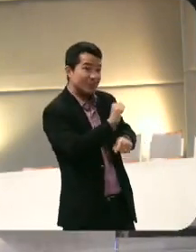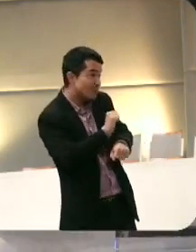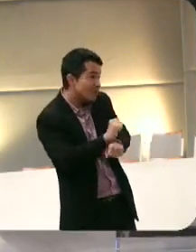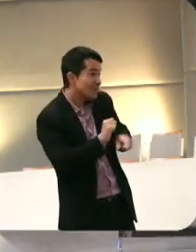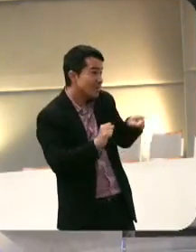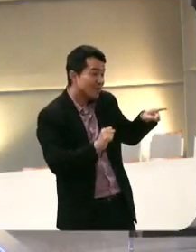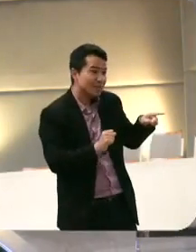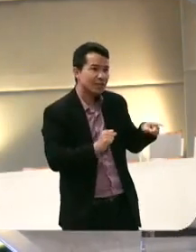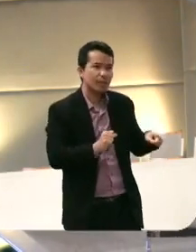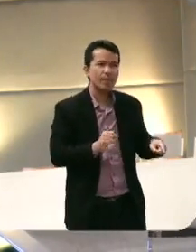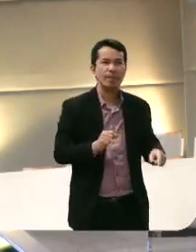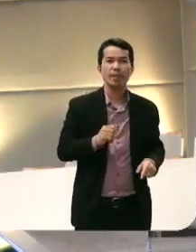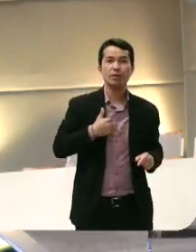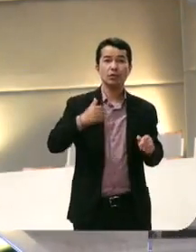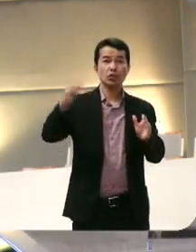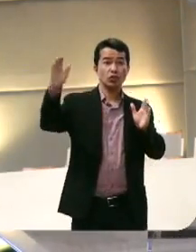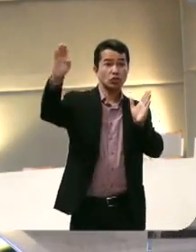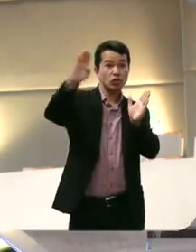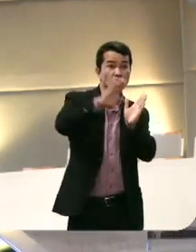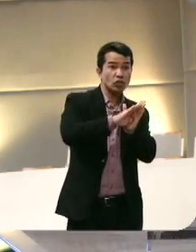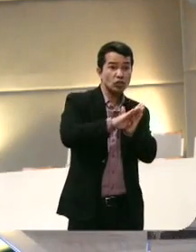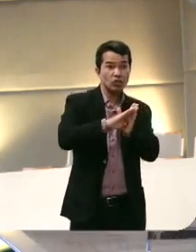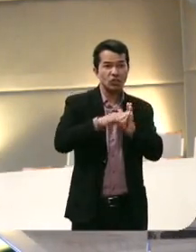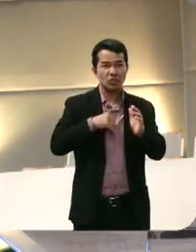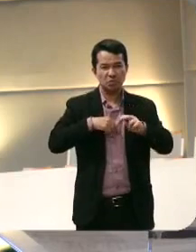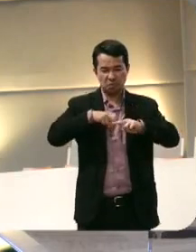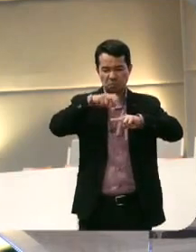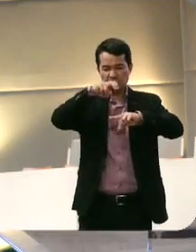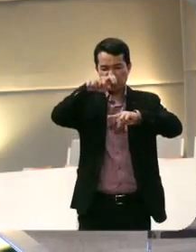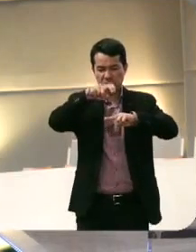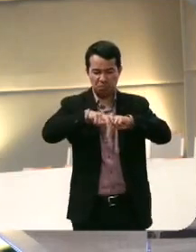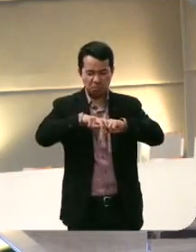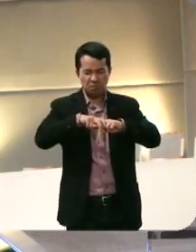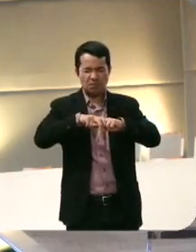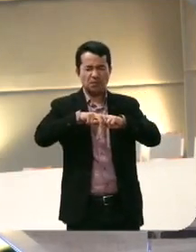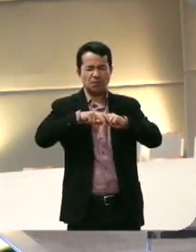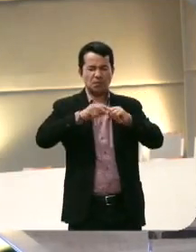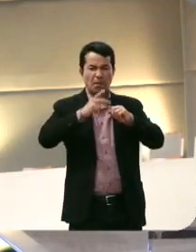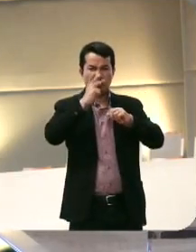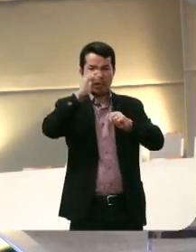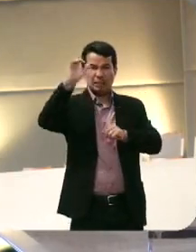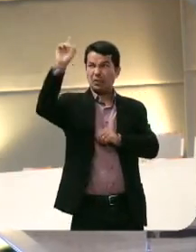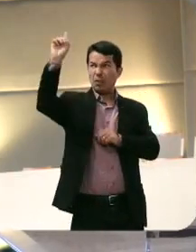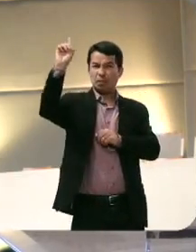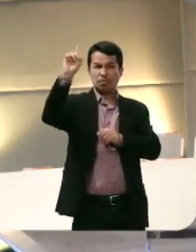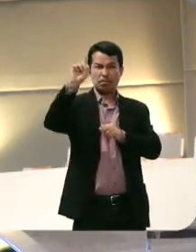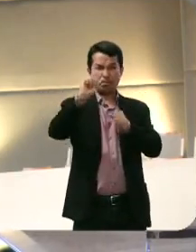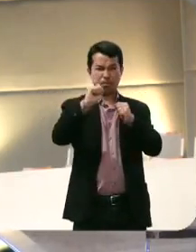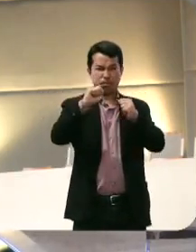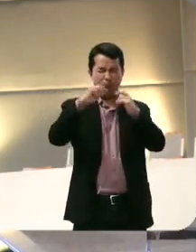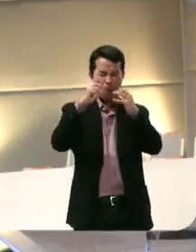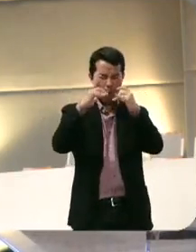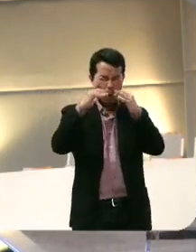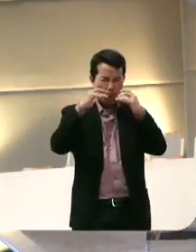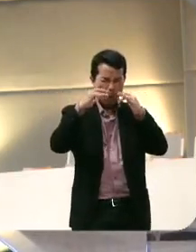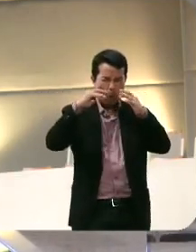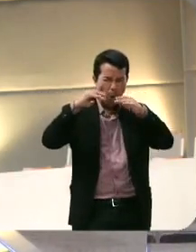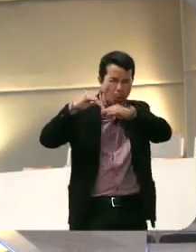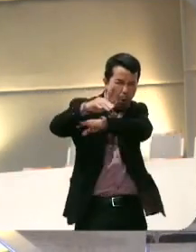Quando eu cheguei lá no fundo, tinha um buraco, eu sentei, e a presença de Deus era tão forte, tão forte,